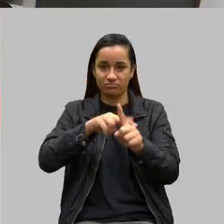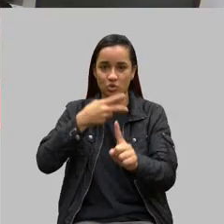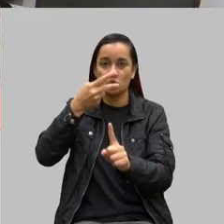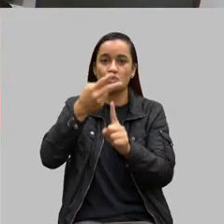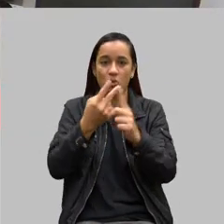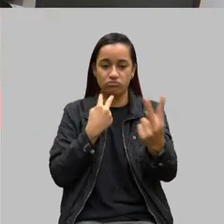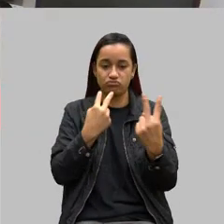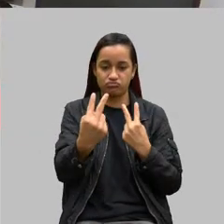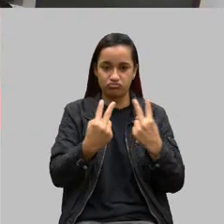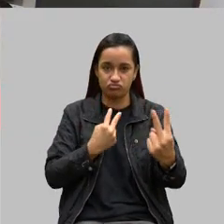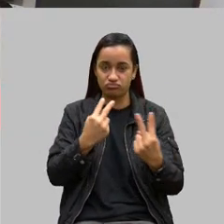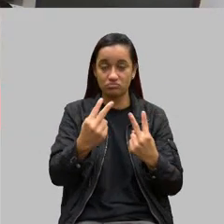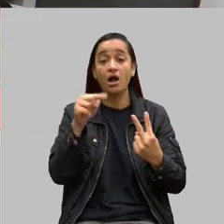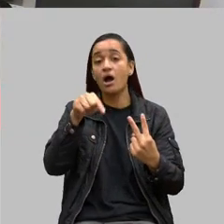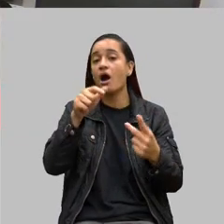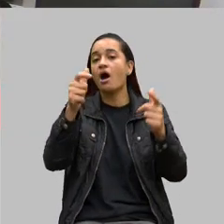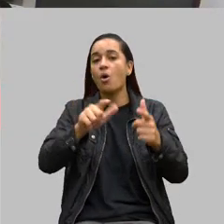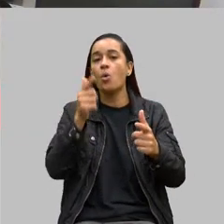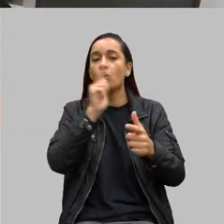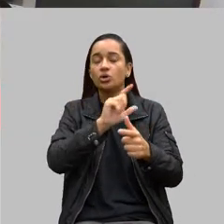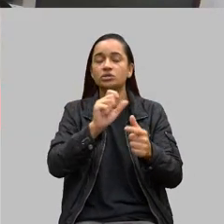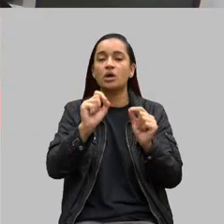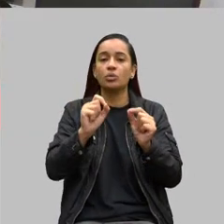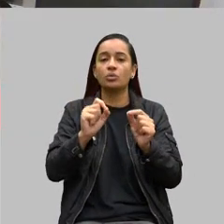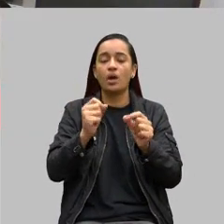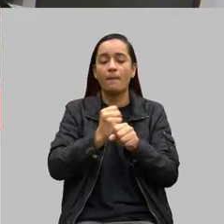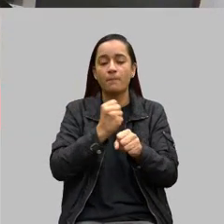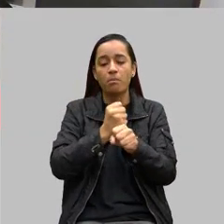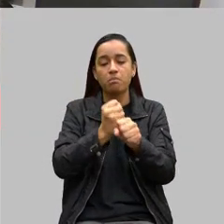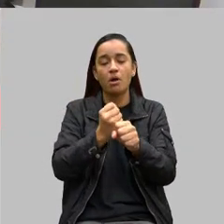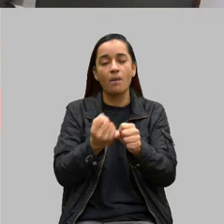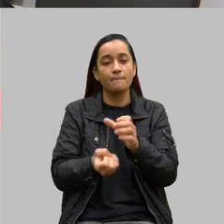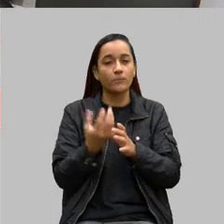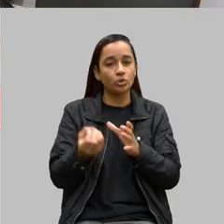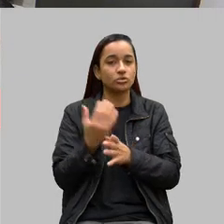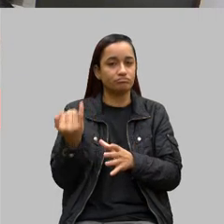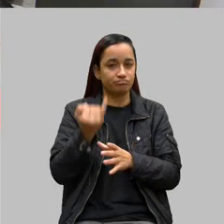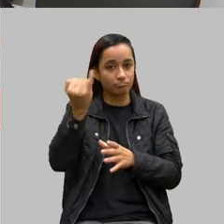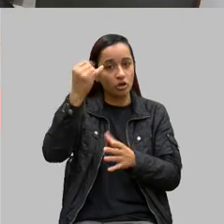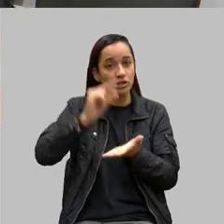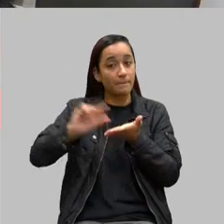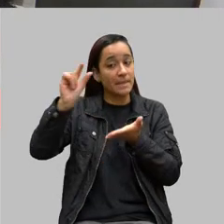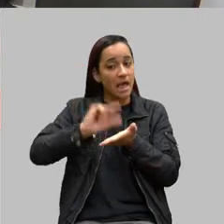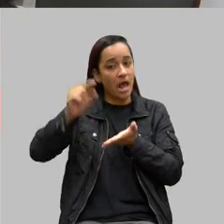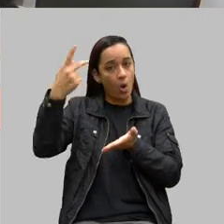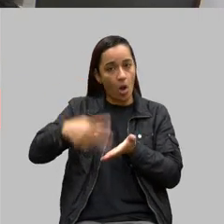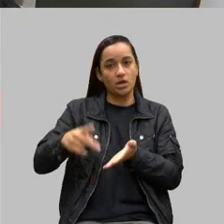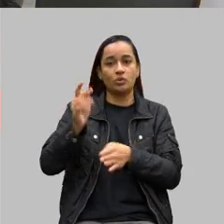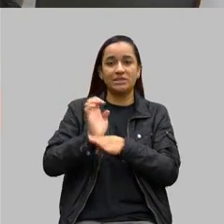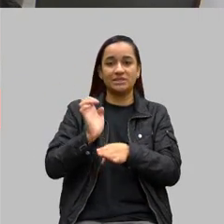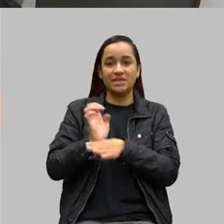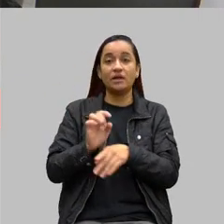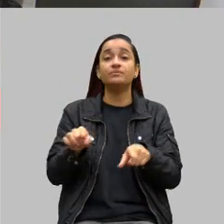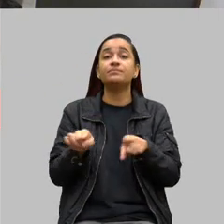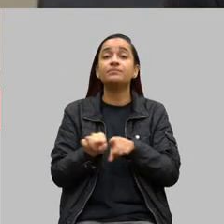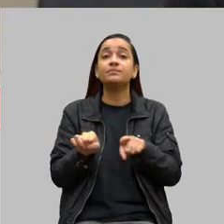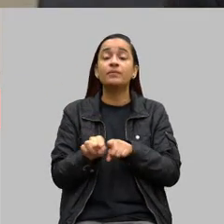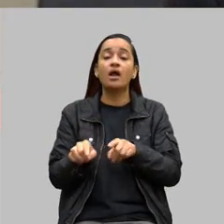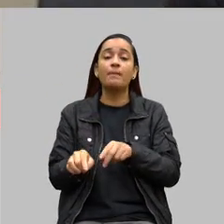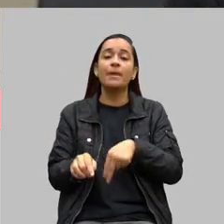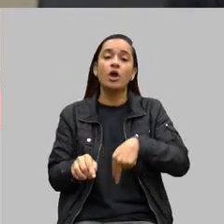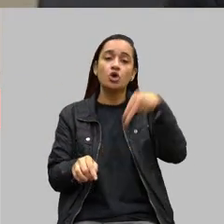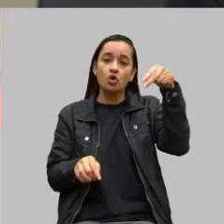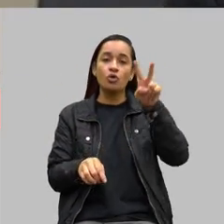de escoamento a de produção minerária tão relevante aqui no estado né uma concessão do vetor Norte aqui abarcando e